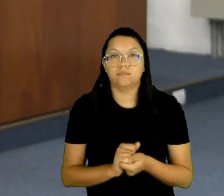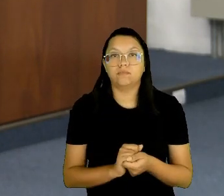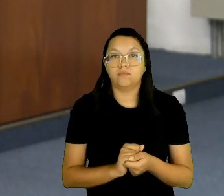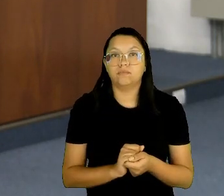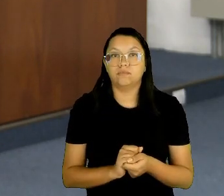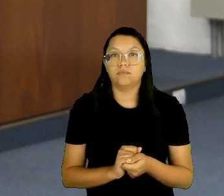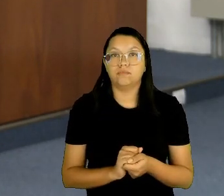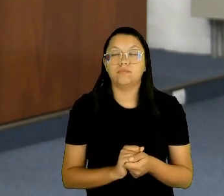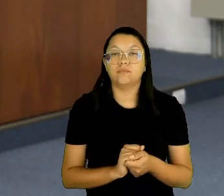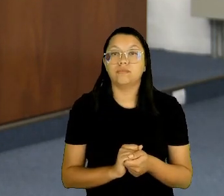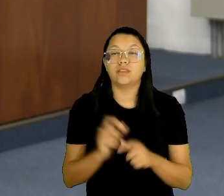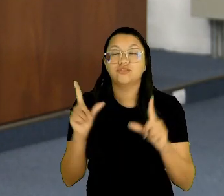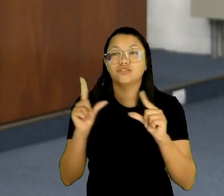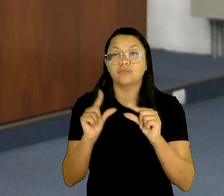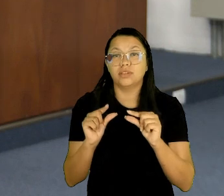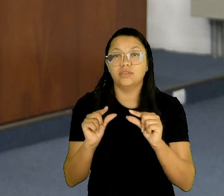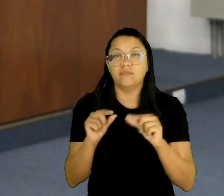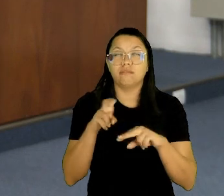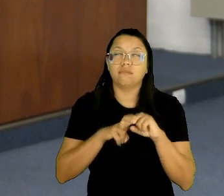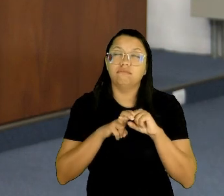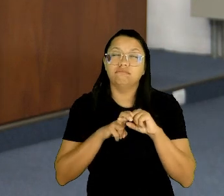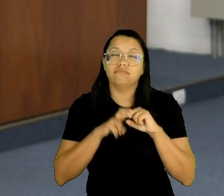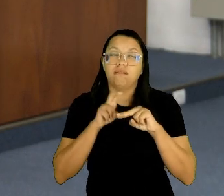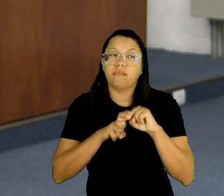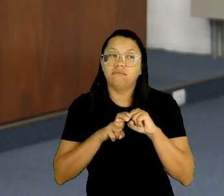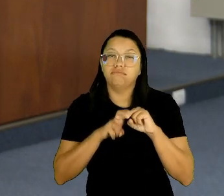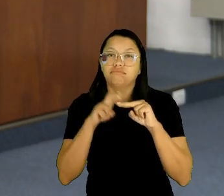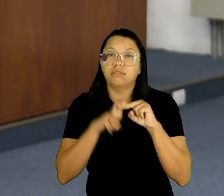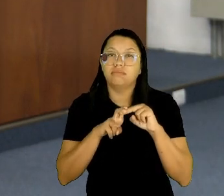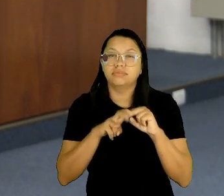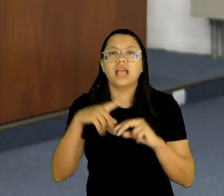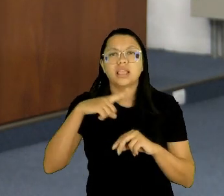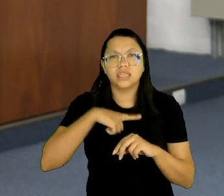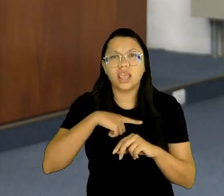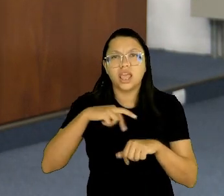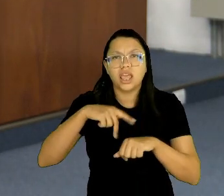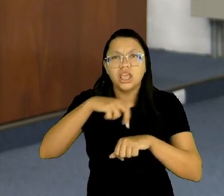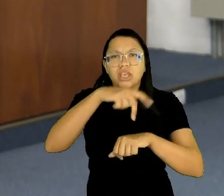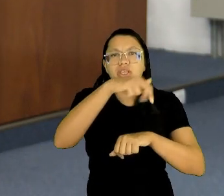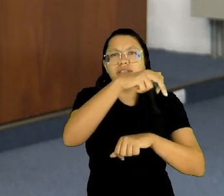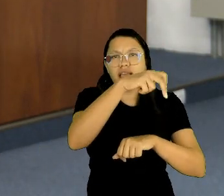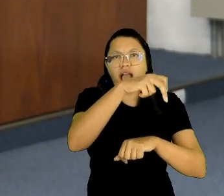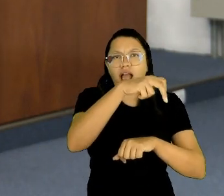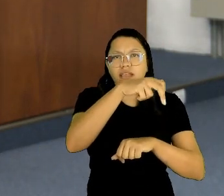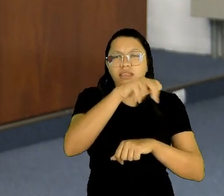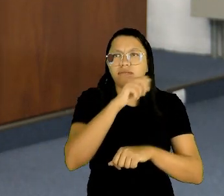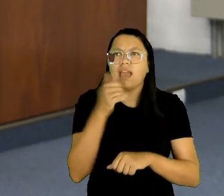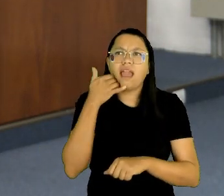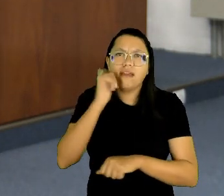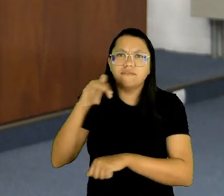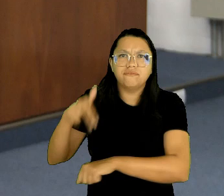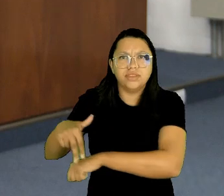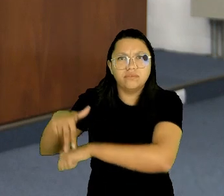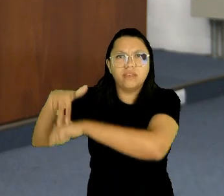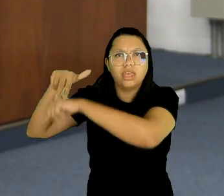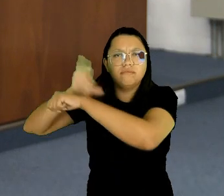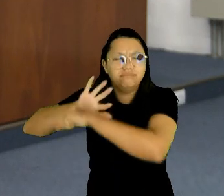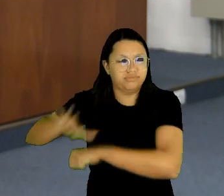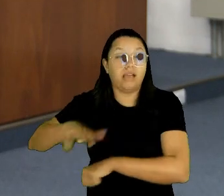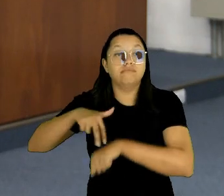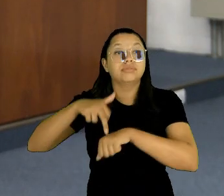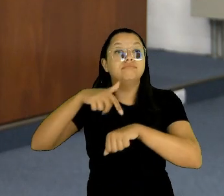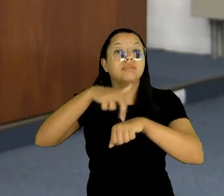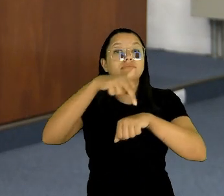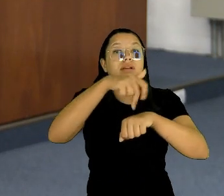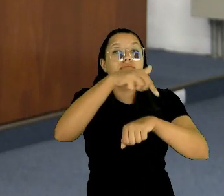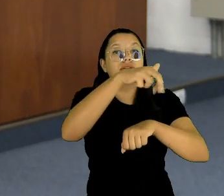né, limitar os comportamentos sedentários, de ficar muito sentado. Se você tem uma escada ou elevador para subir 2, 3 andares, por que não